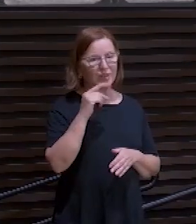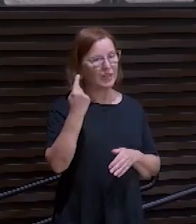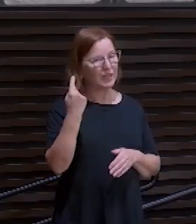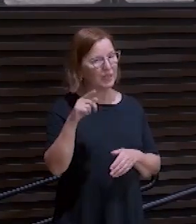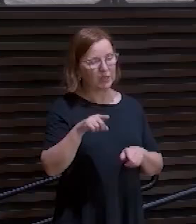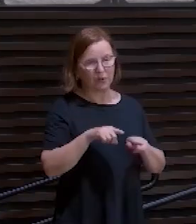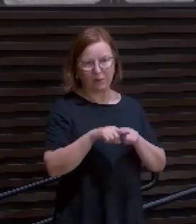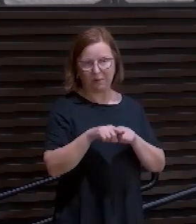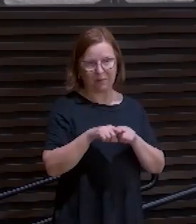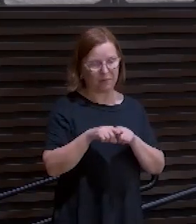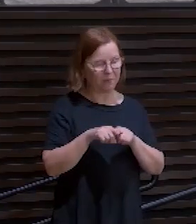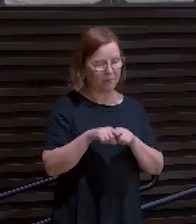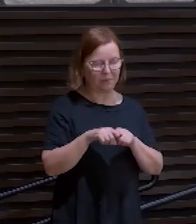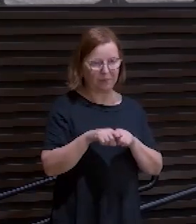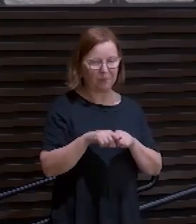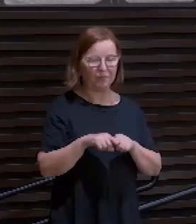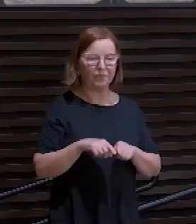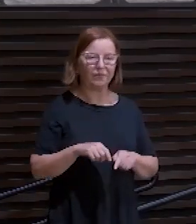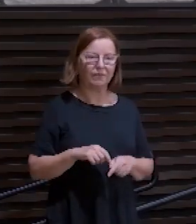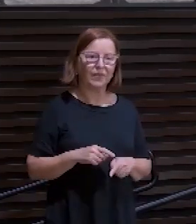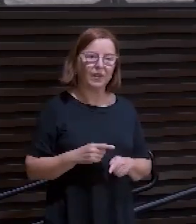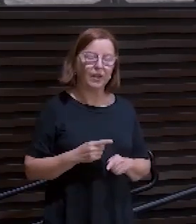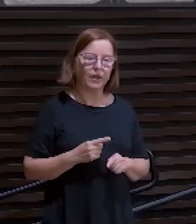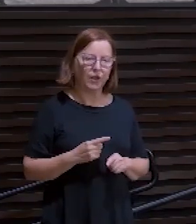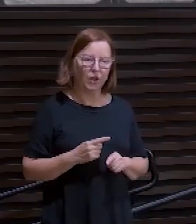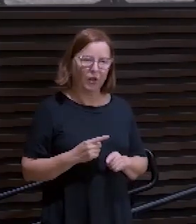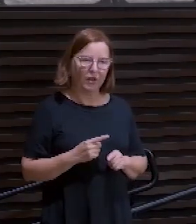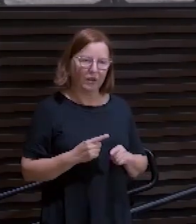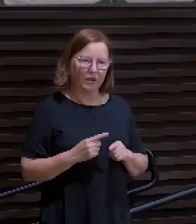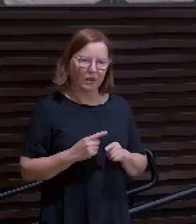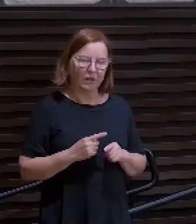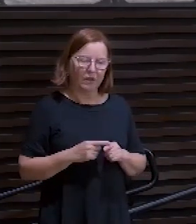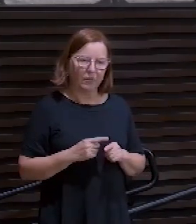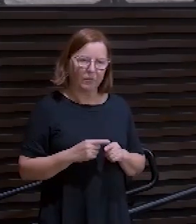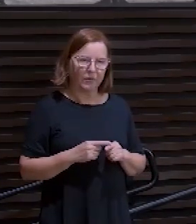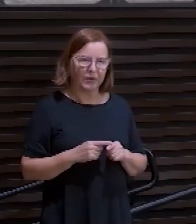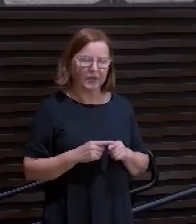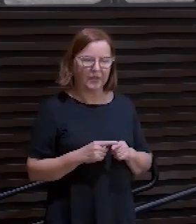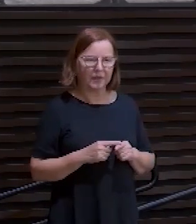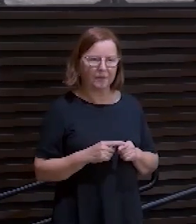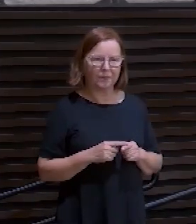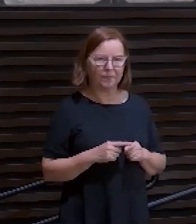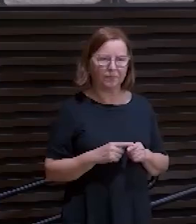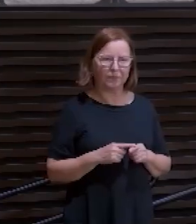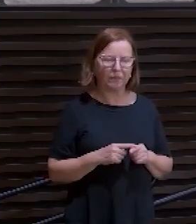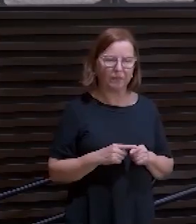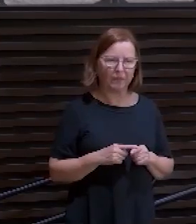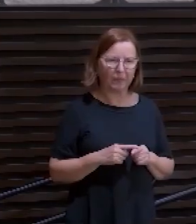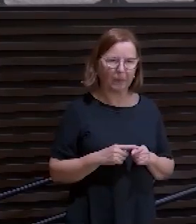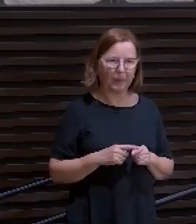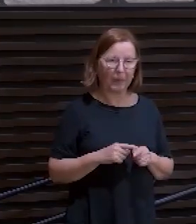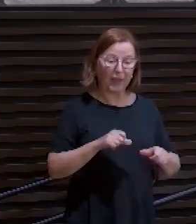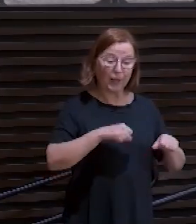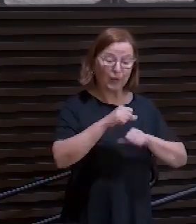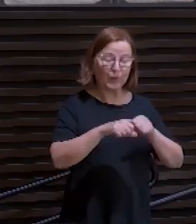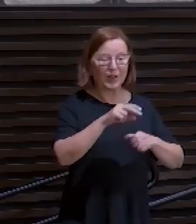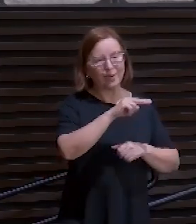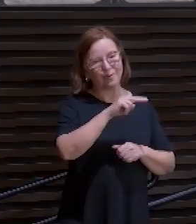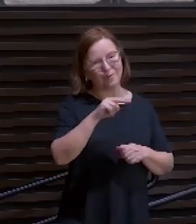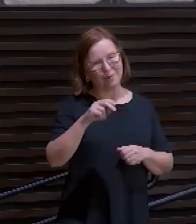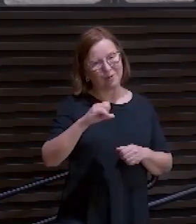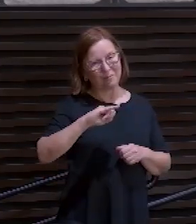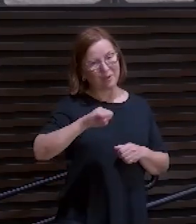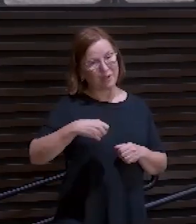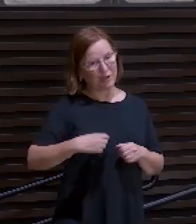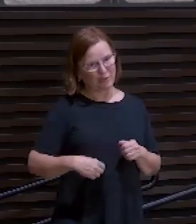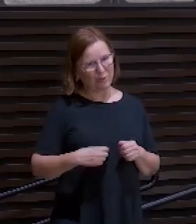Zafenat Paneia, que era o nome grego, né? O nome egípcio, aliás, de José. Ele provavelmente